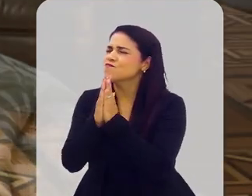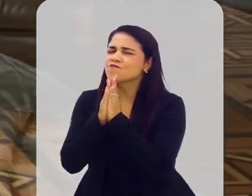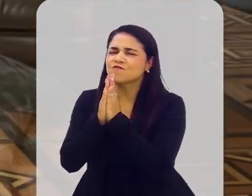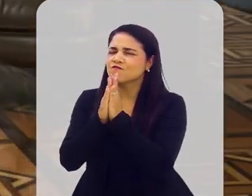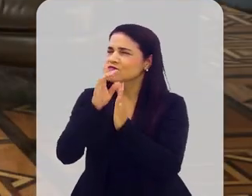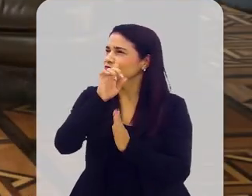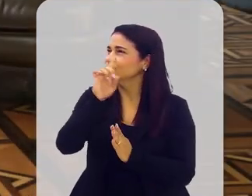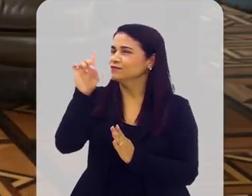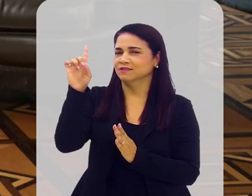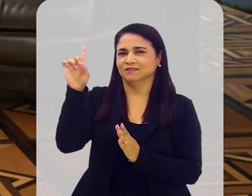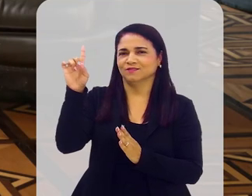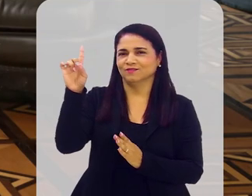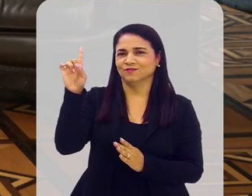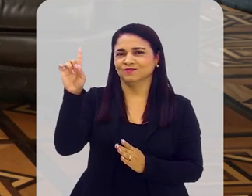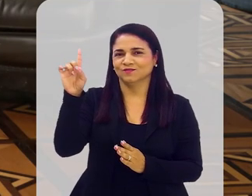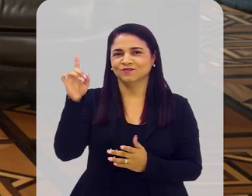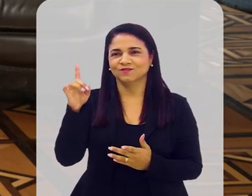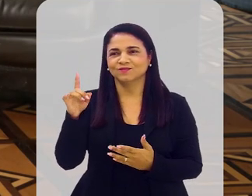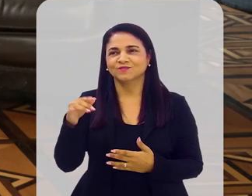Por favor.